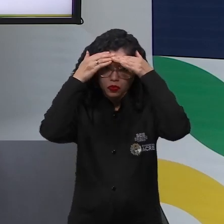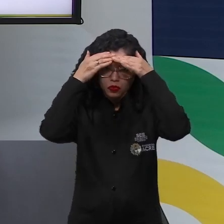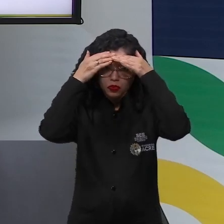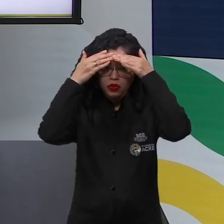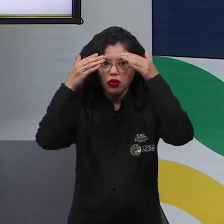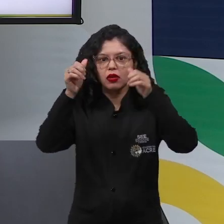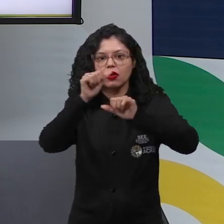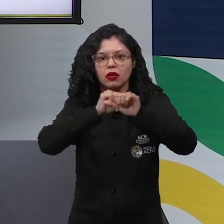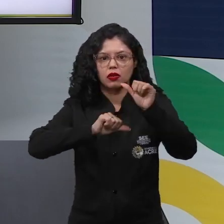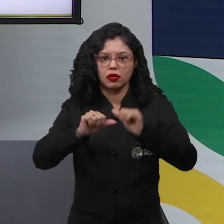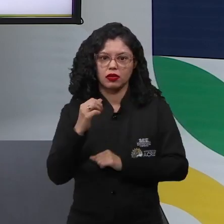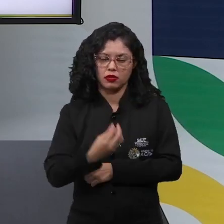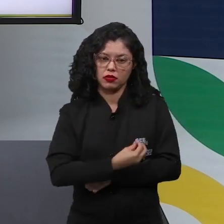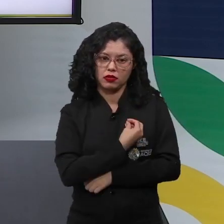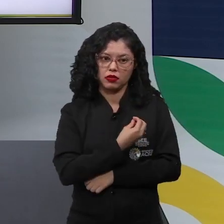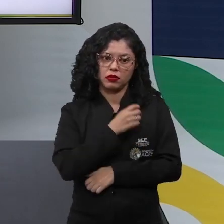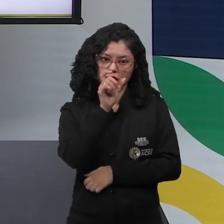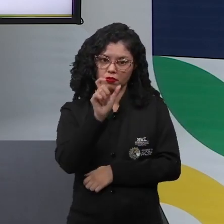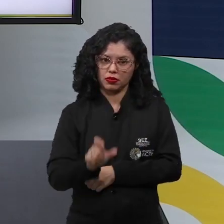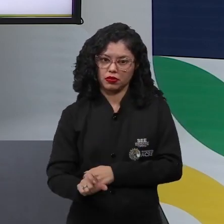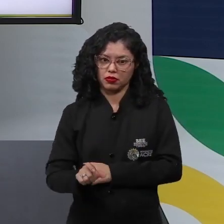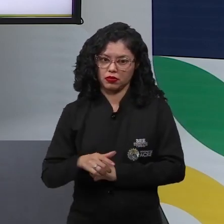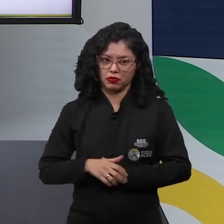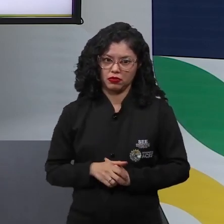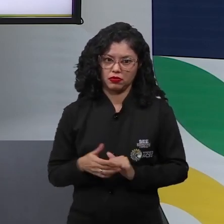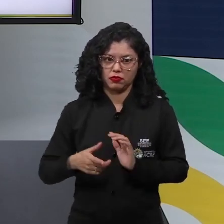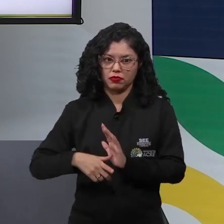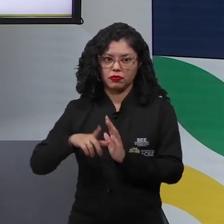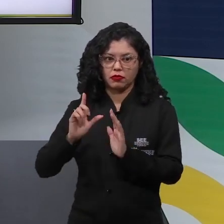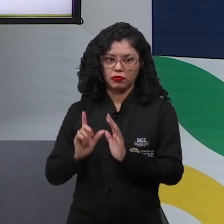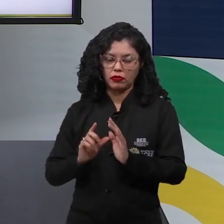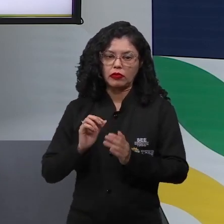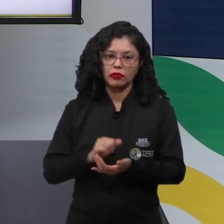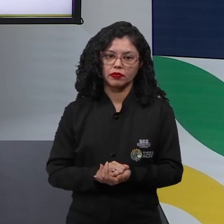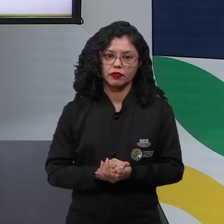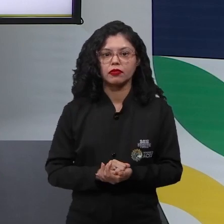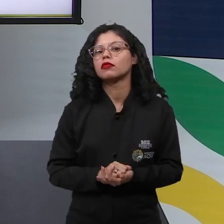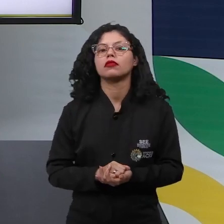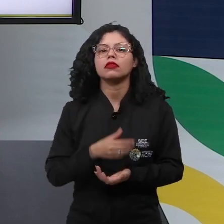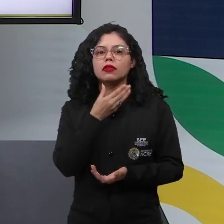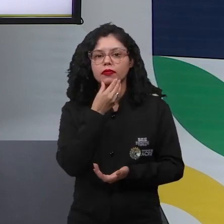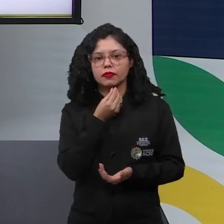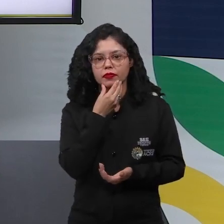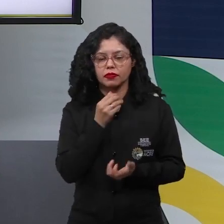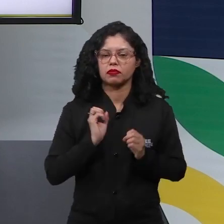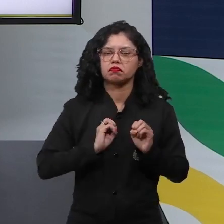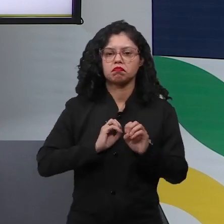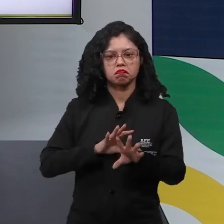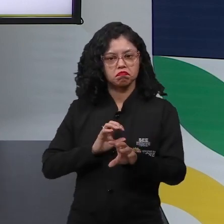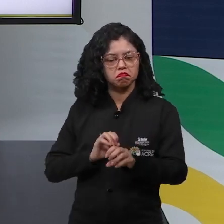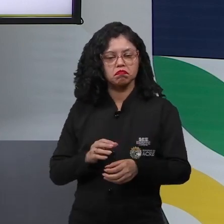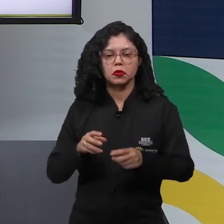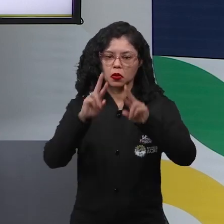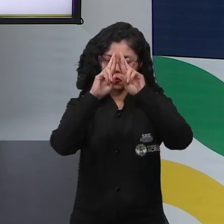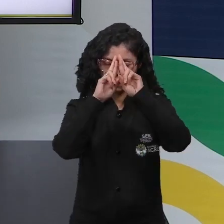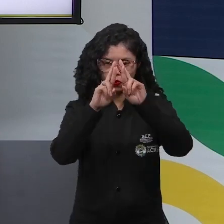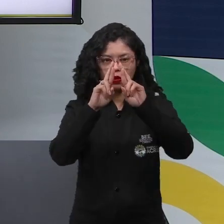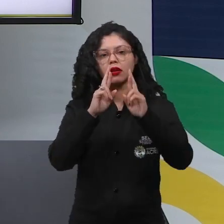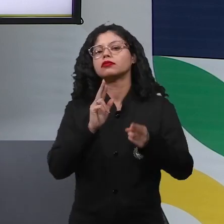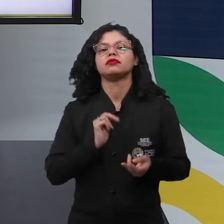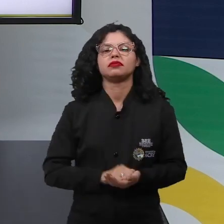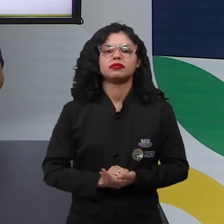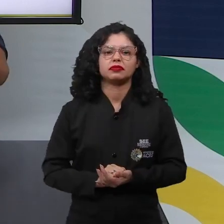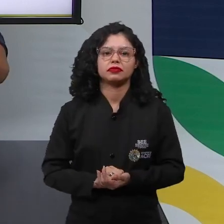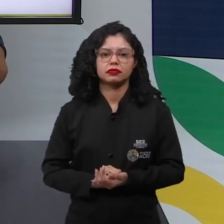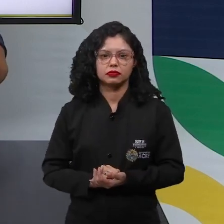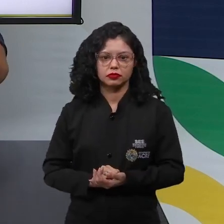mudou drasticamente a sua personalidade. Antes, Gage era um homem educado, respeitoso,